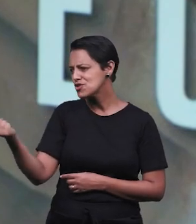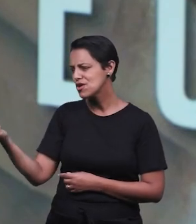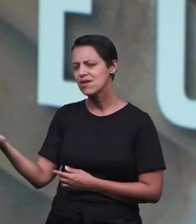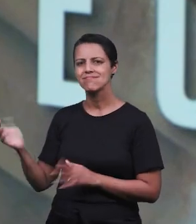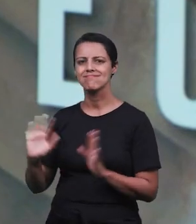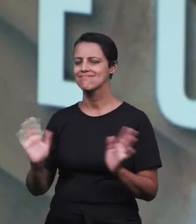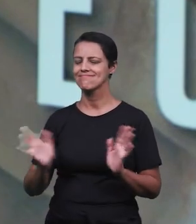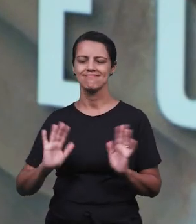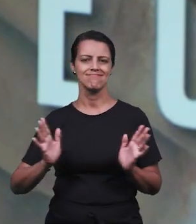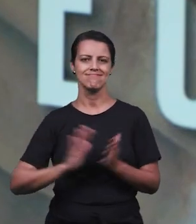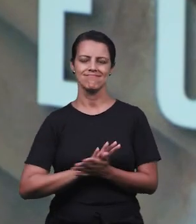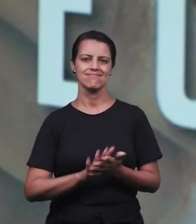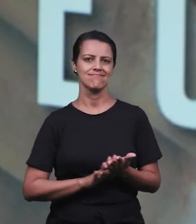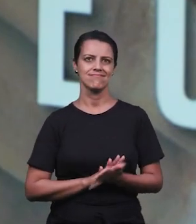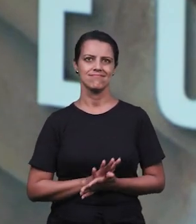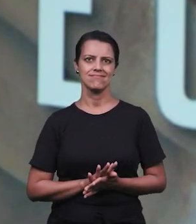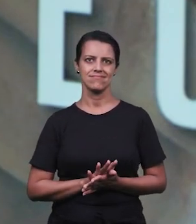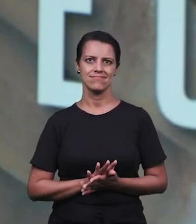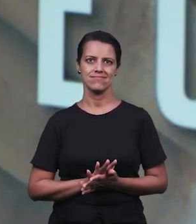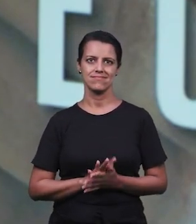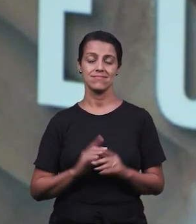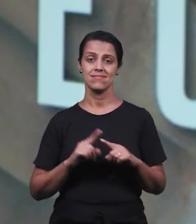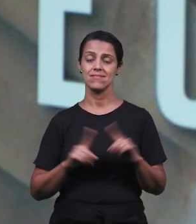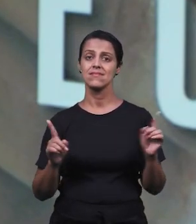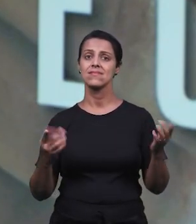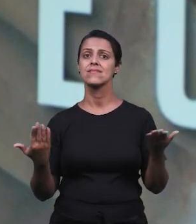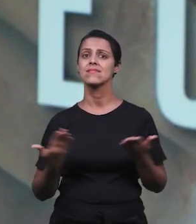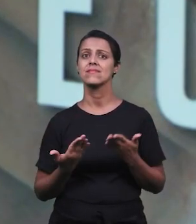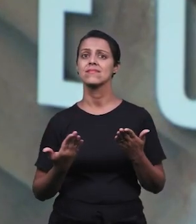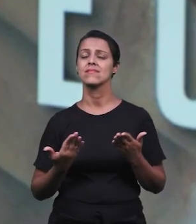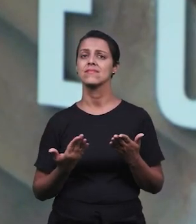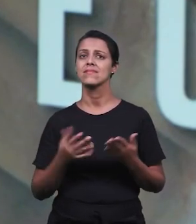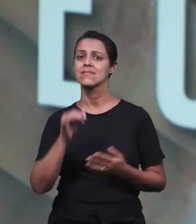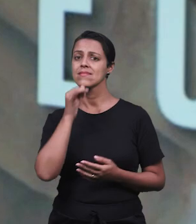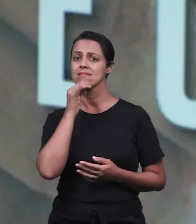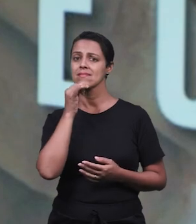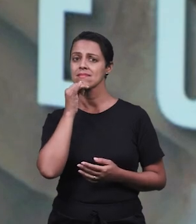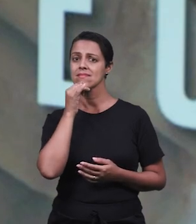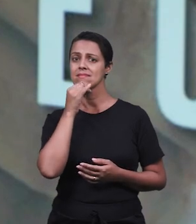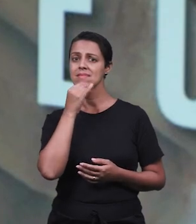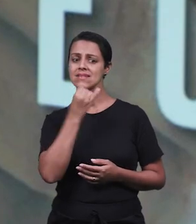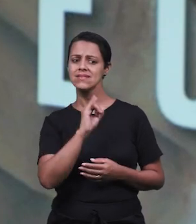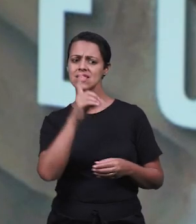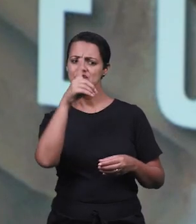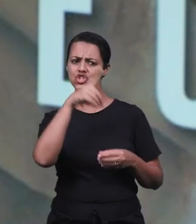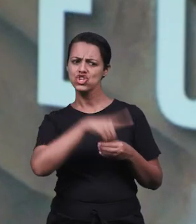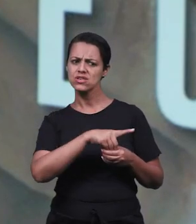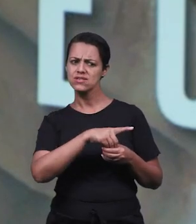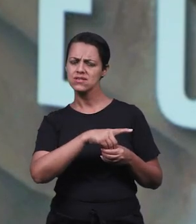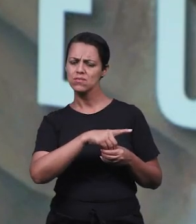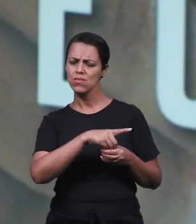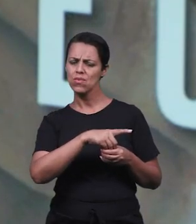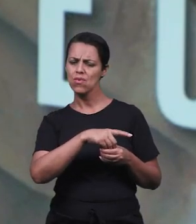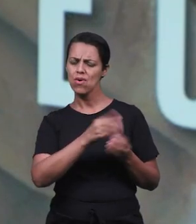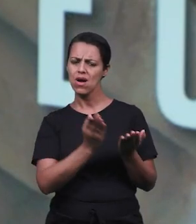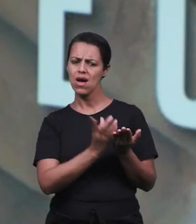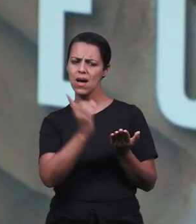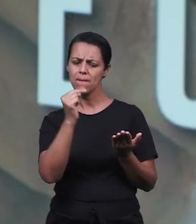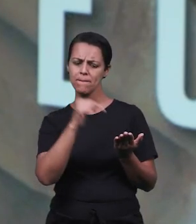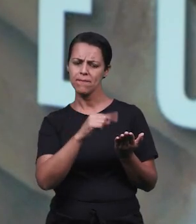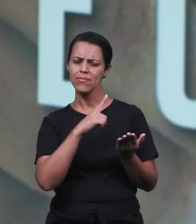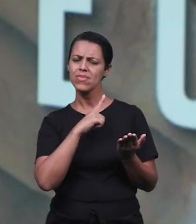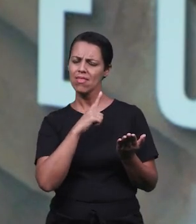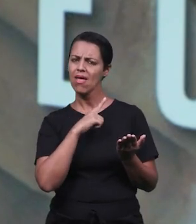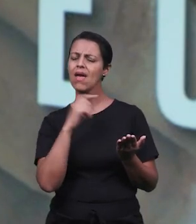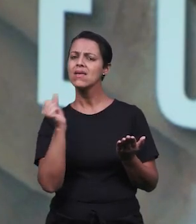pedir. Agora vem a pergunta, mas o dízimo é bíblico? Sim. Nós temos um